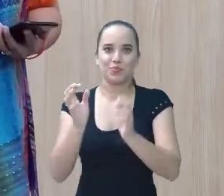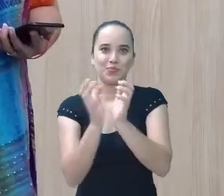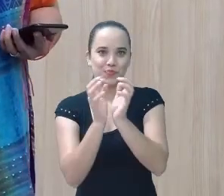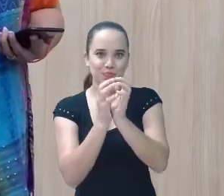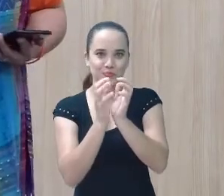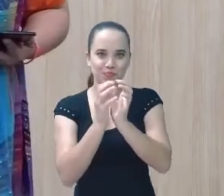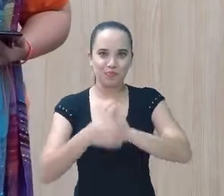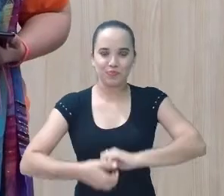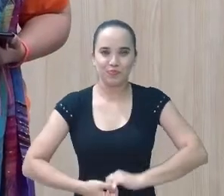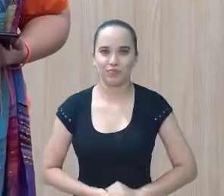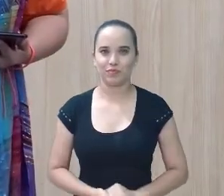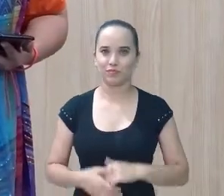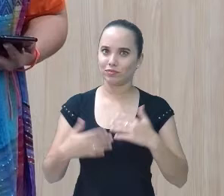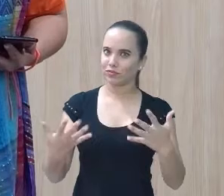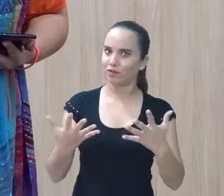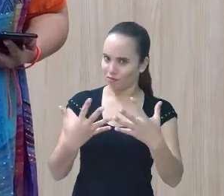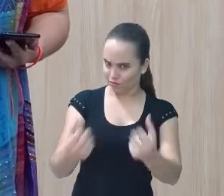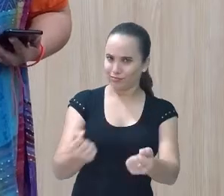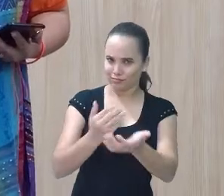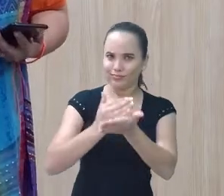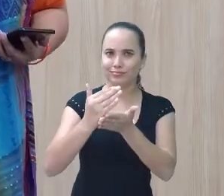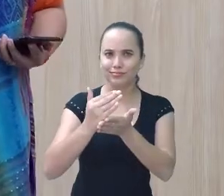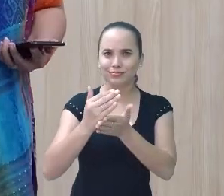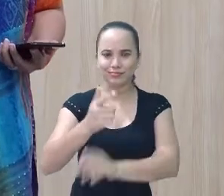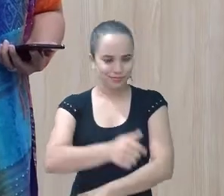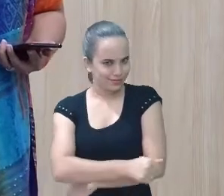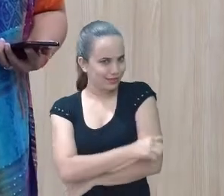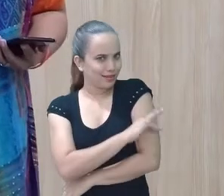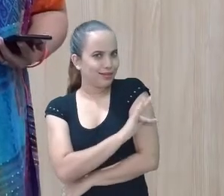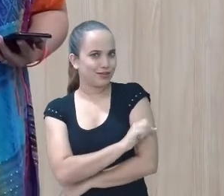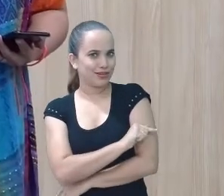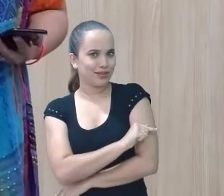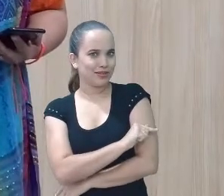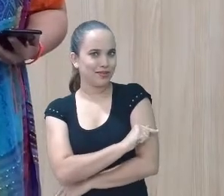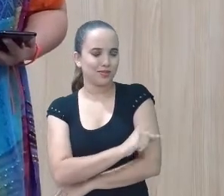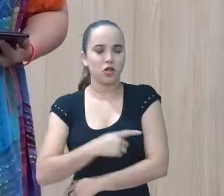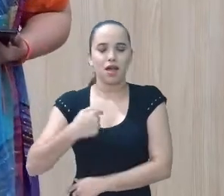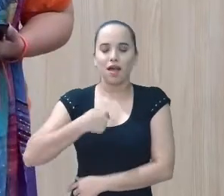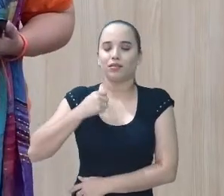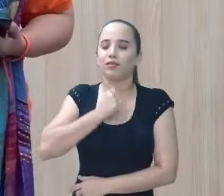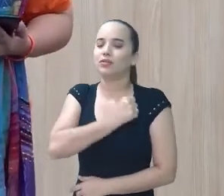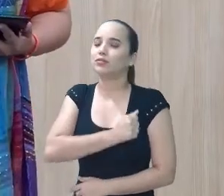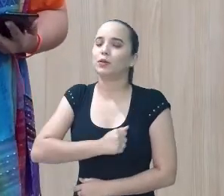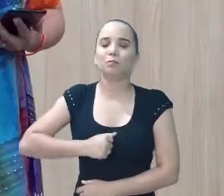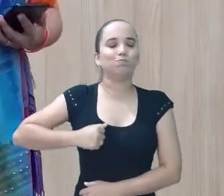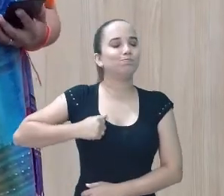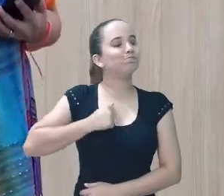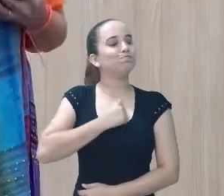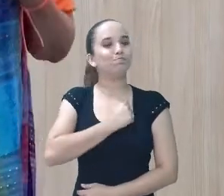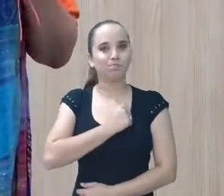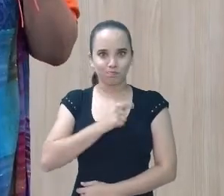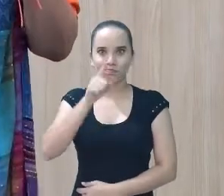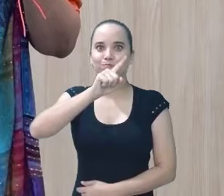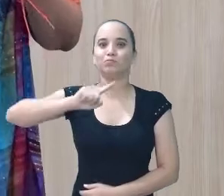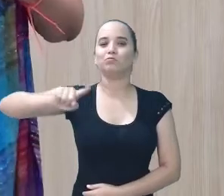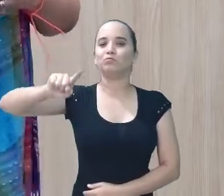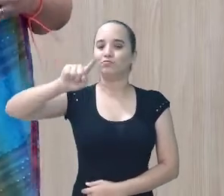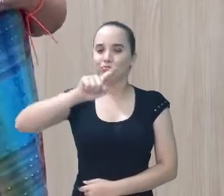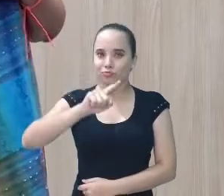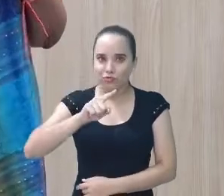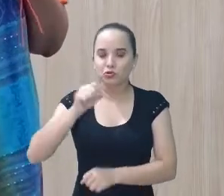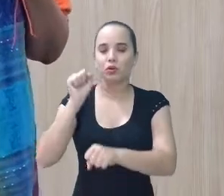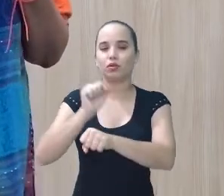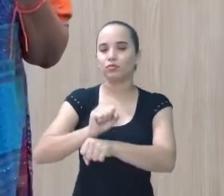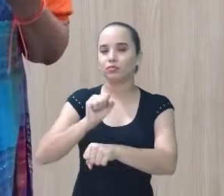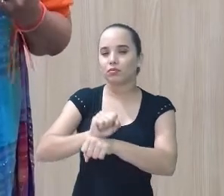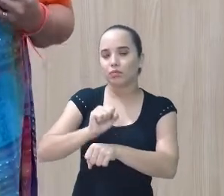Então, vamos começar, sétimo ano? Estou morrendo de saudade de vocês e esperando